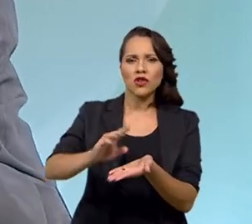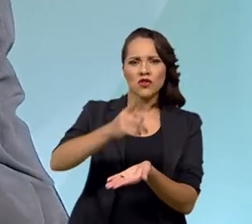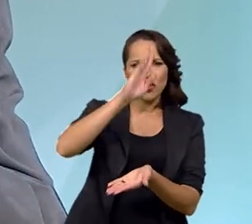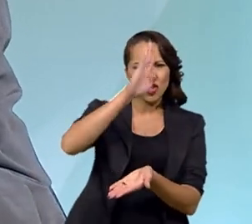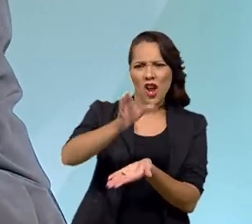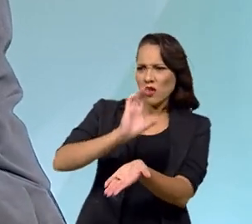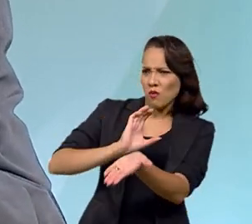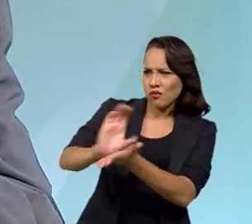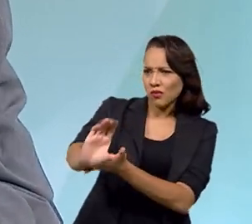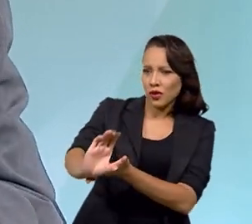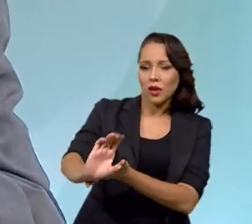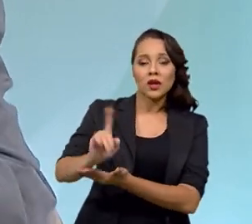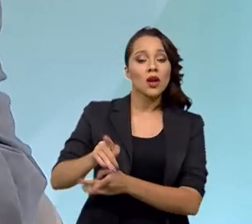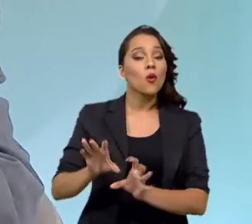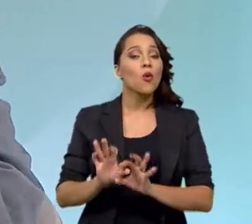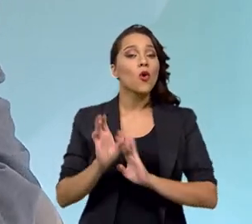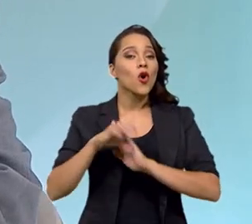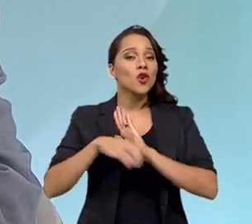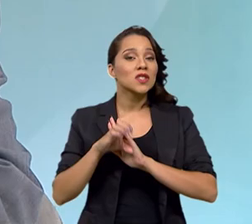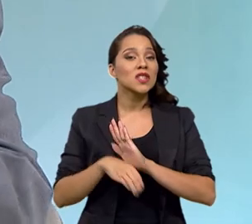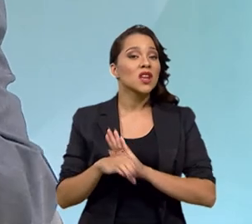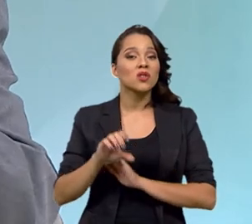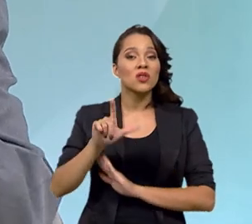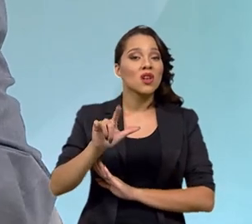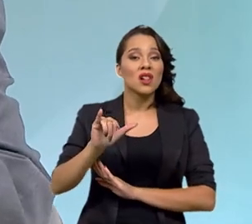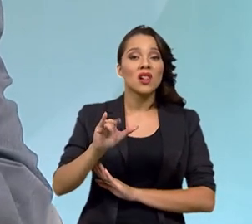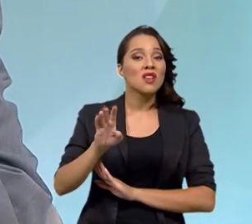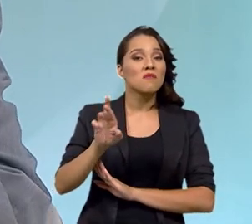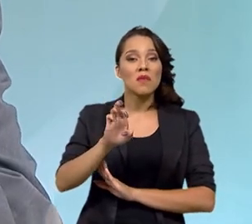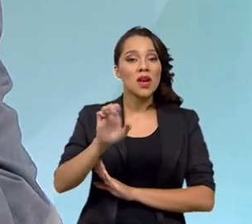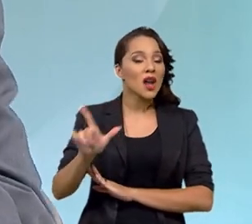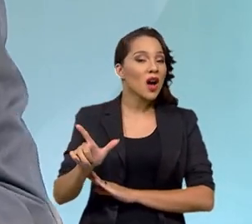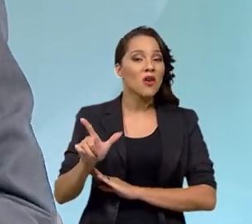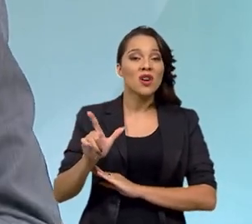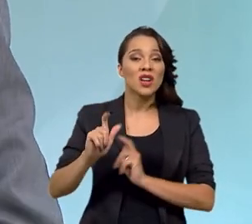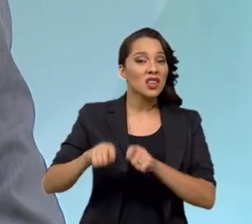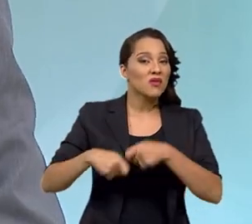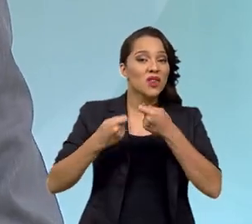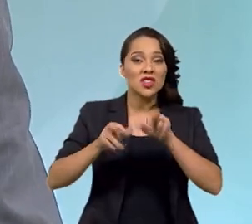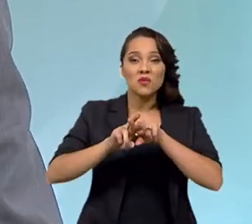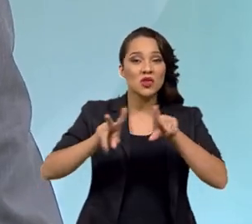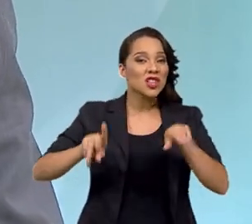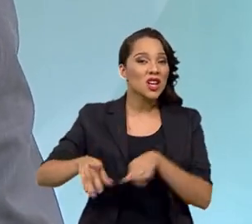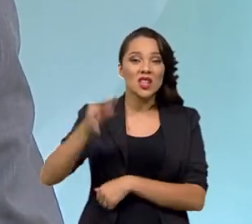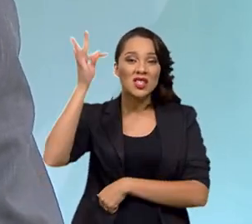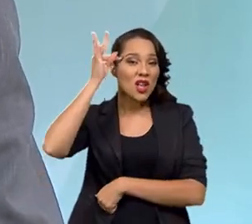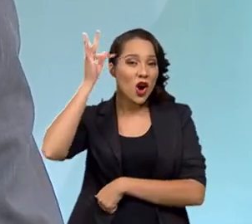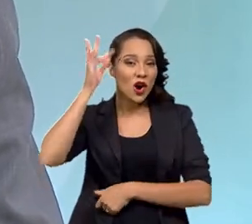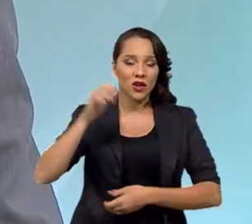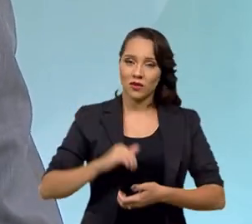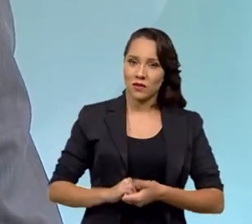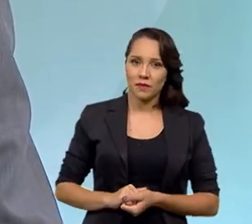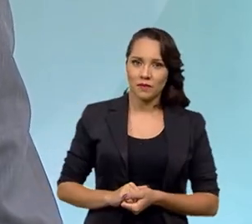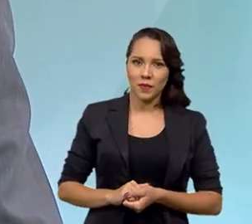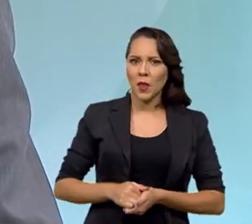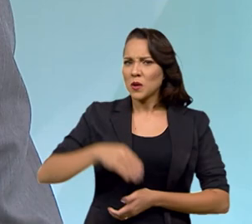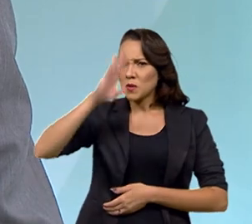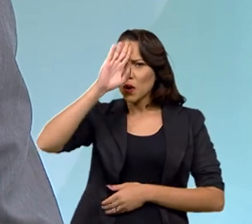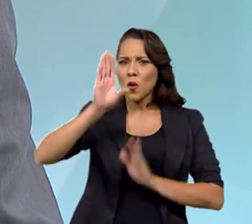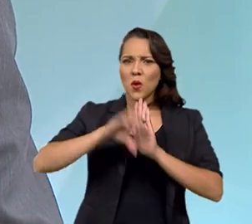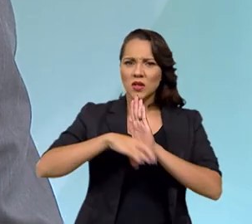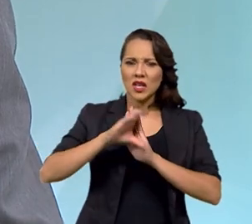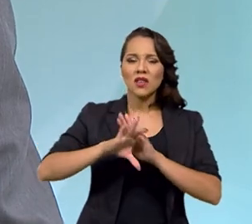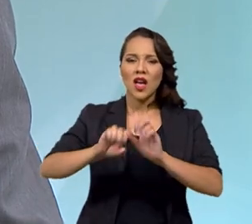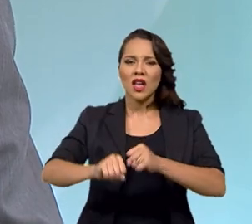brasileira O que é um prefeito Liberal defendido por friedman defendido por Ray e aqui eu quero deixar muito claro que uma órgãos Prefeito